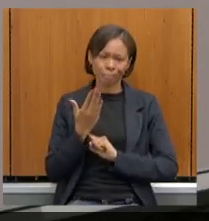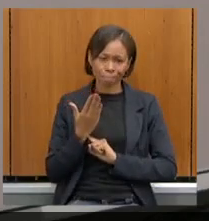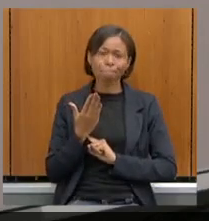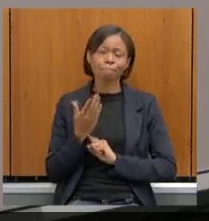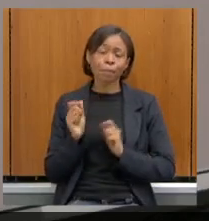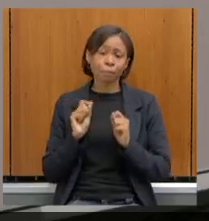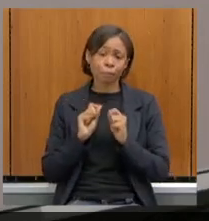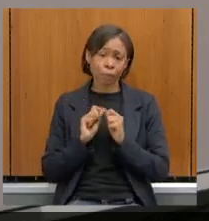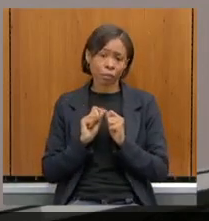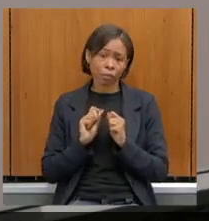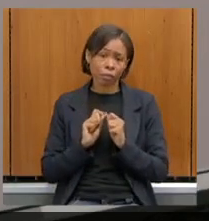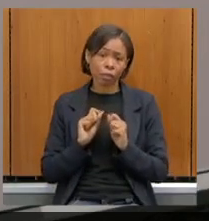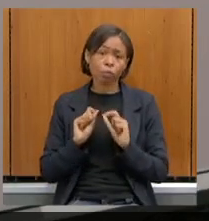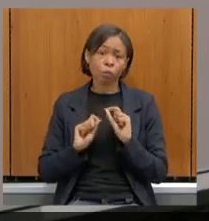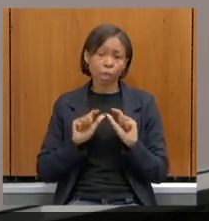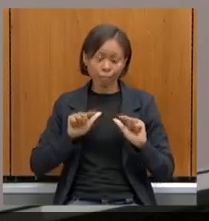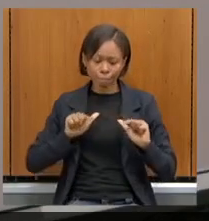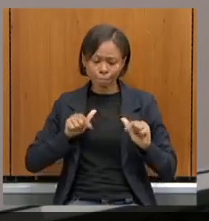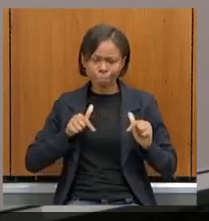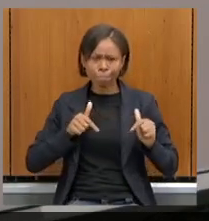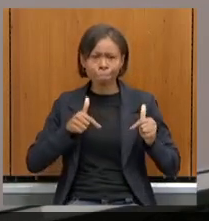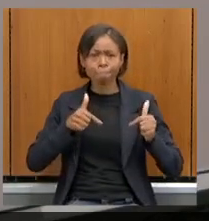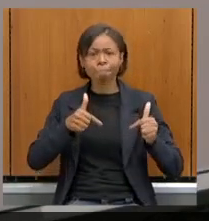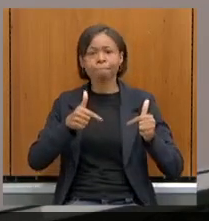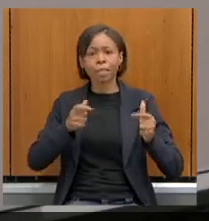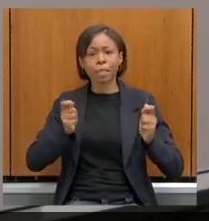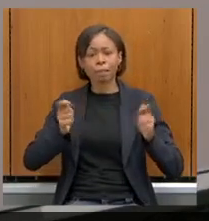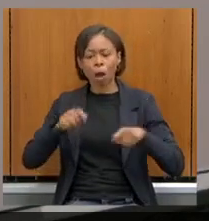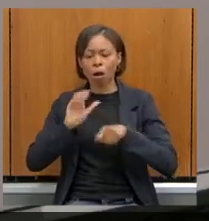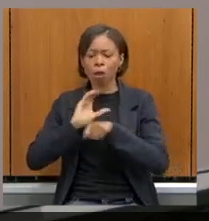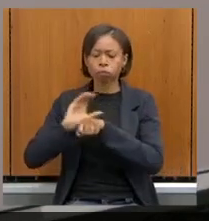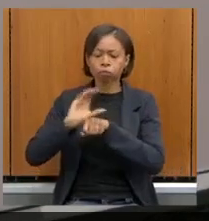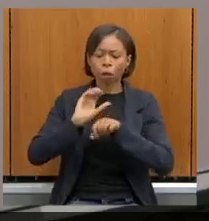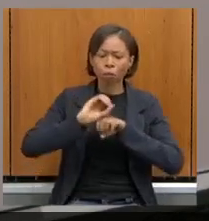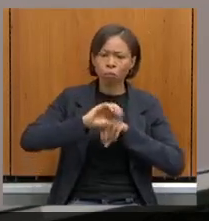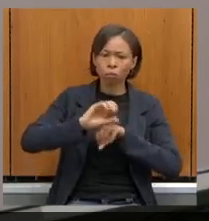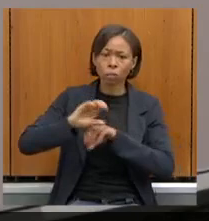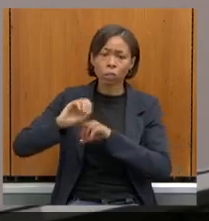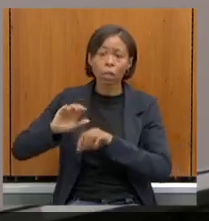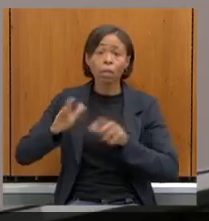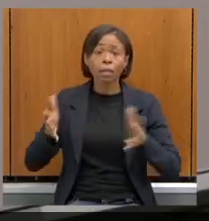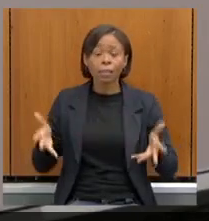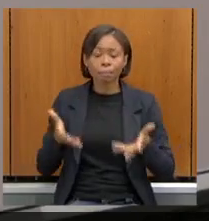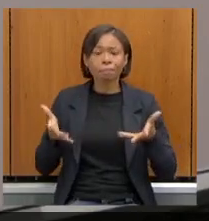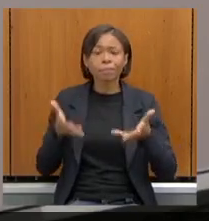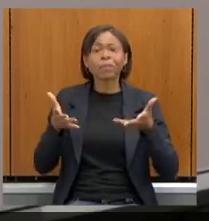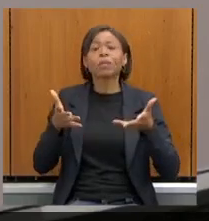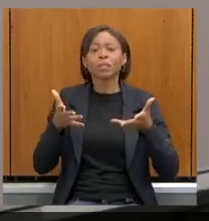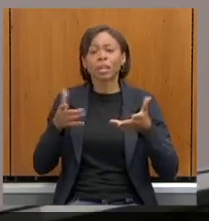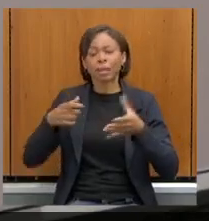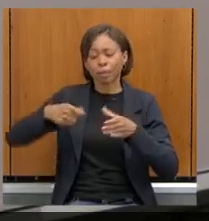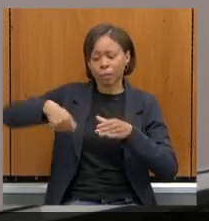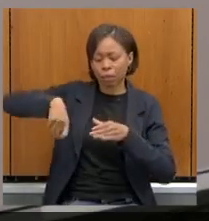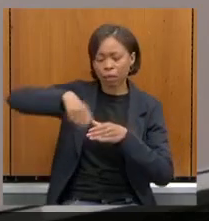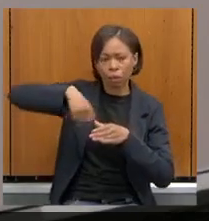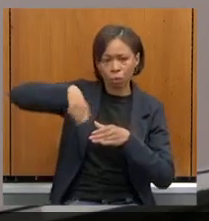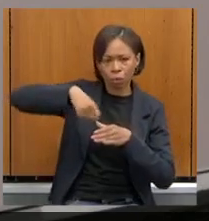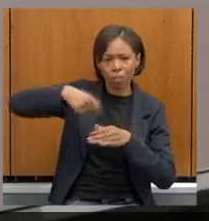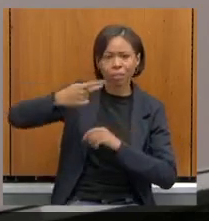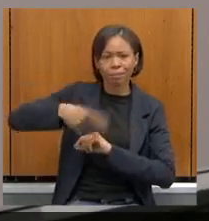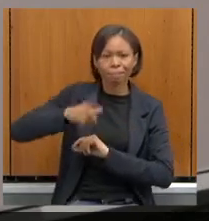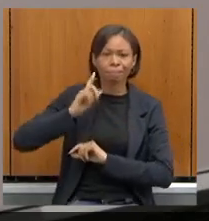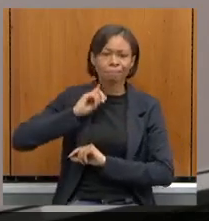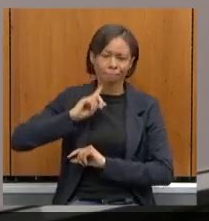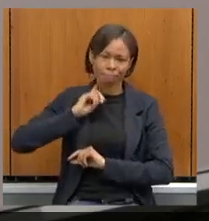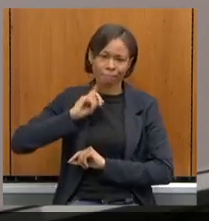fazermos ações de capacitação e ações de promoção da cozinha mineira, todas elas